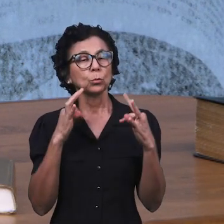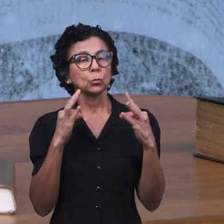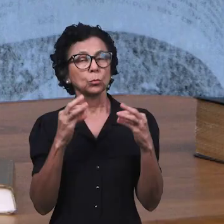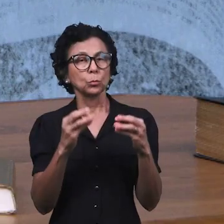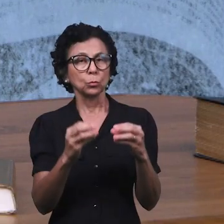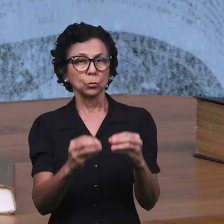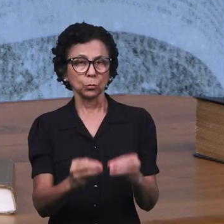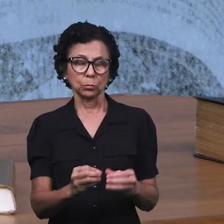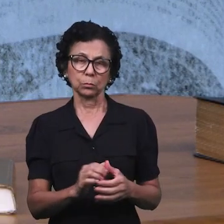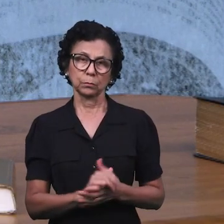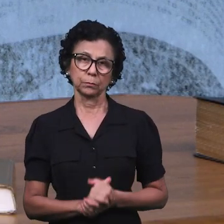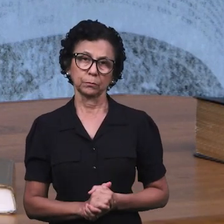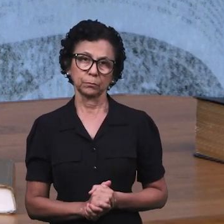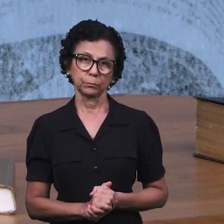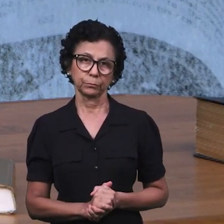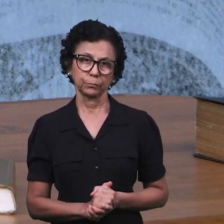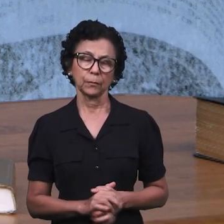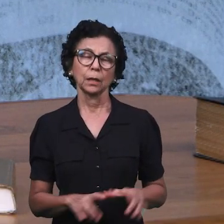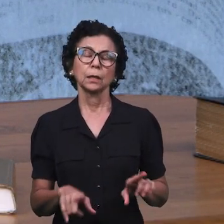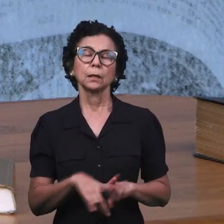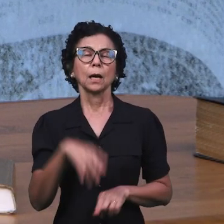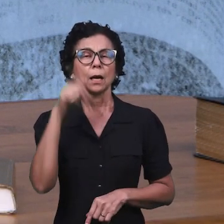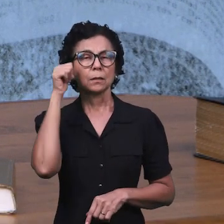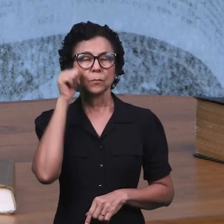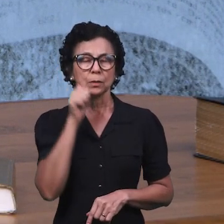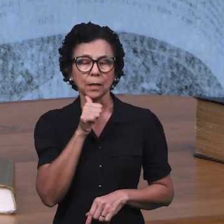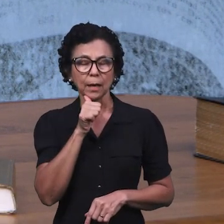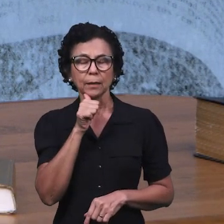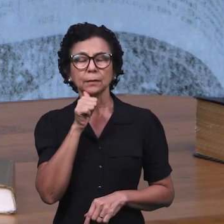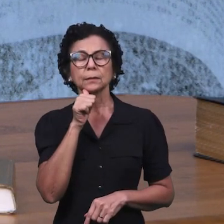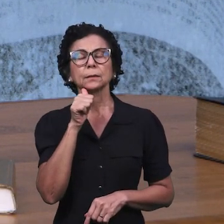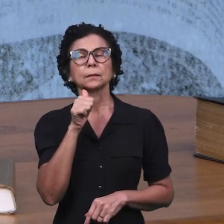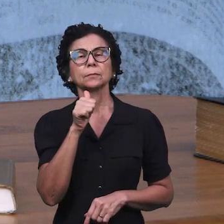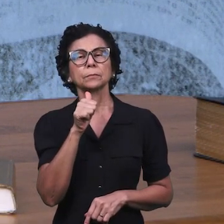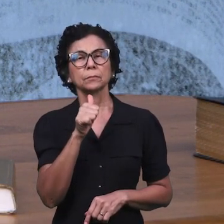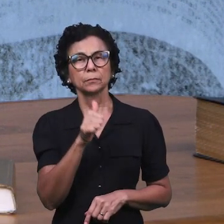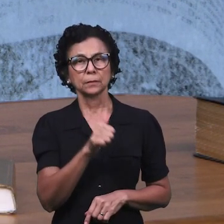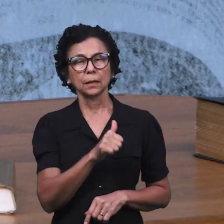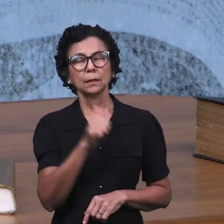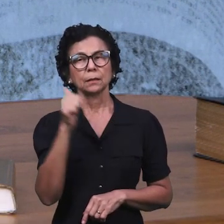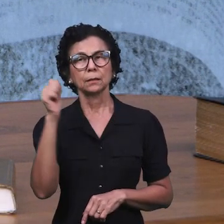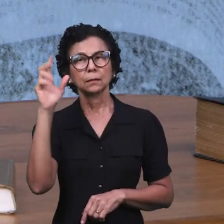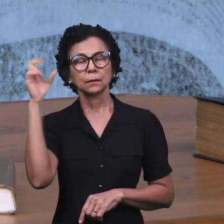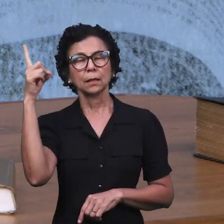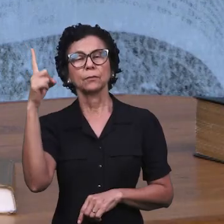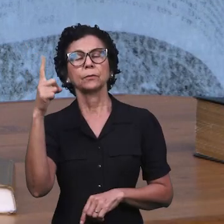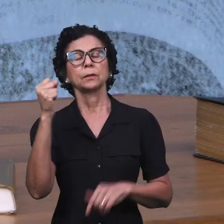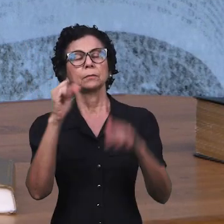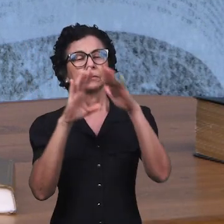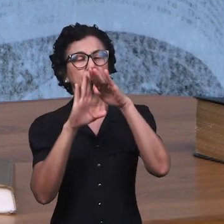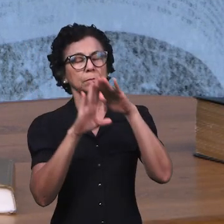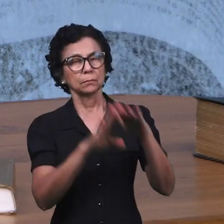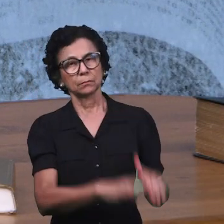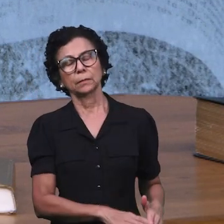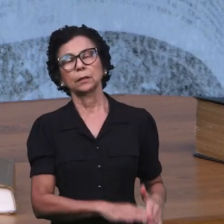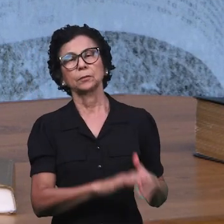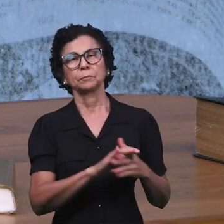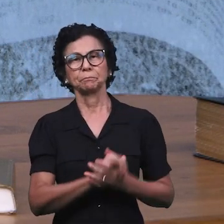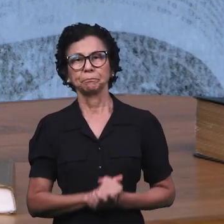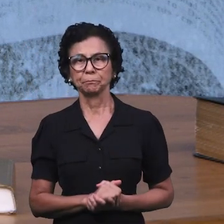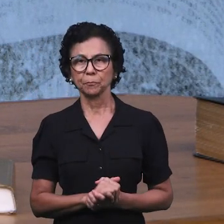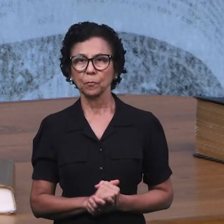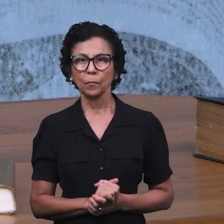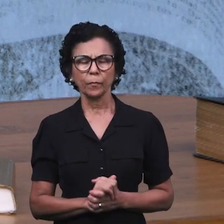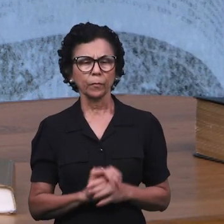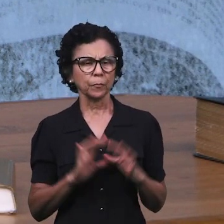mulheres livrou Davi. E ninguém lhes faltou, desde o menor até o maior, e até